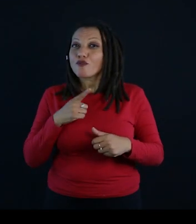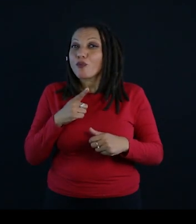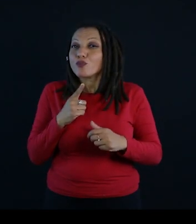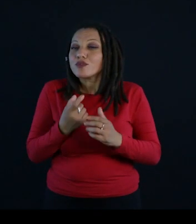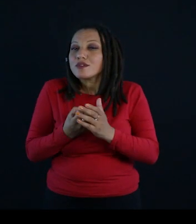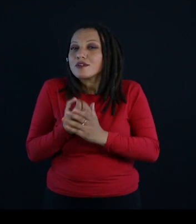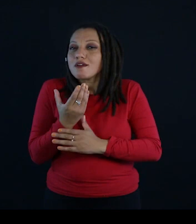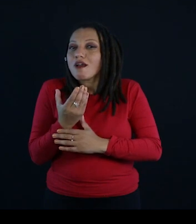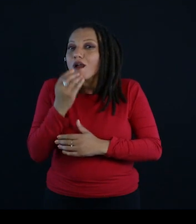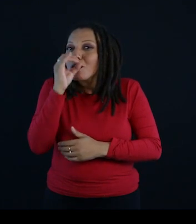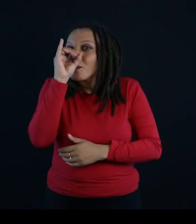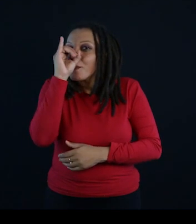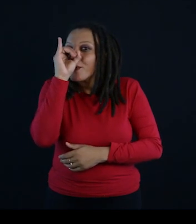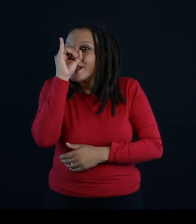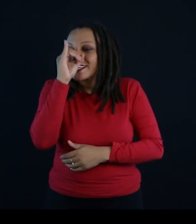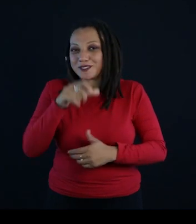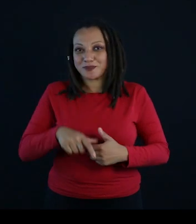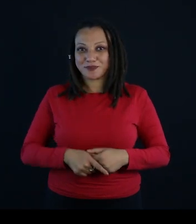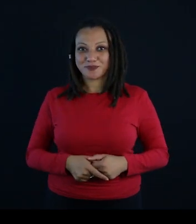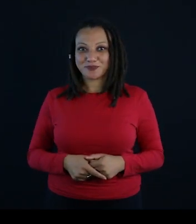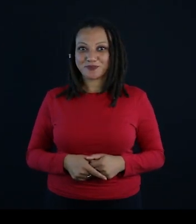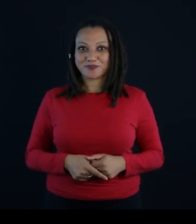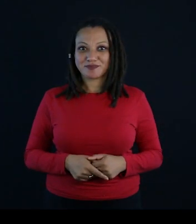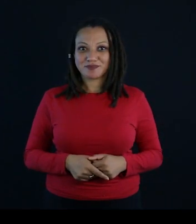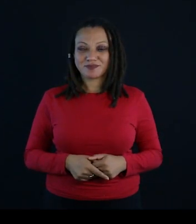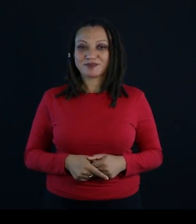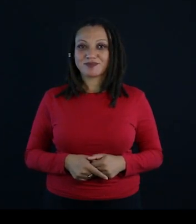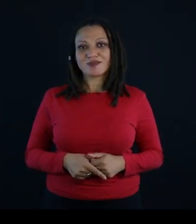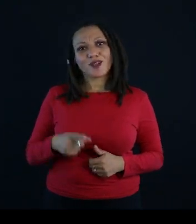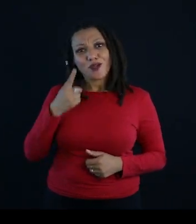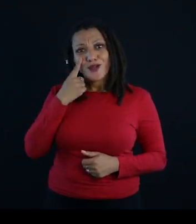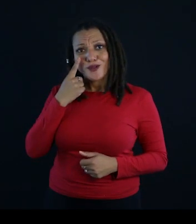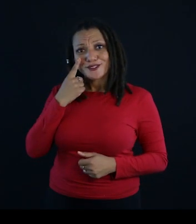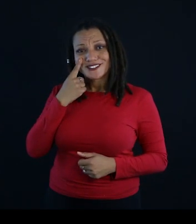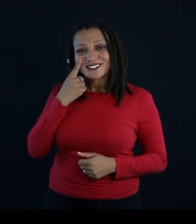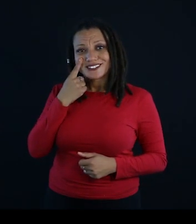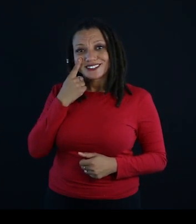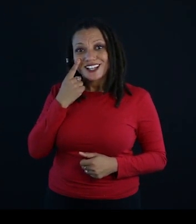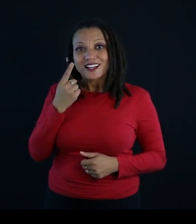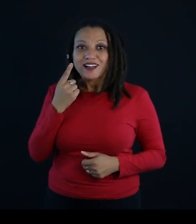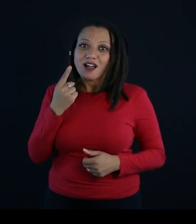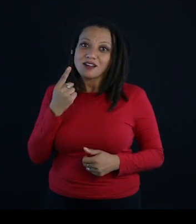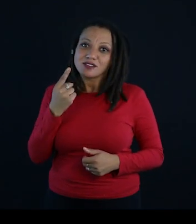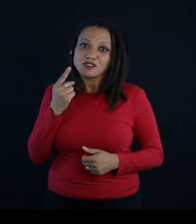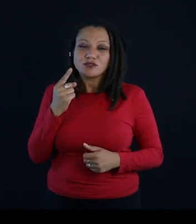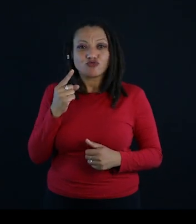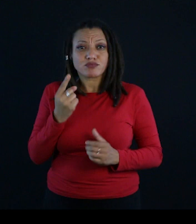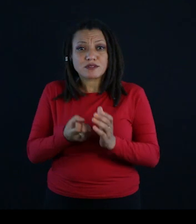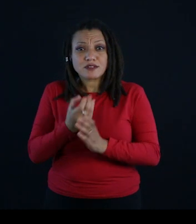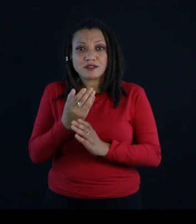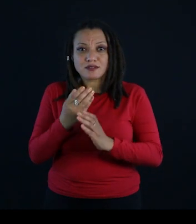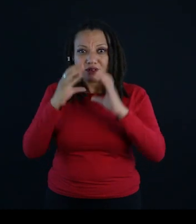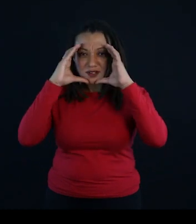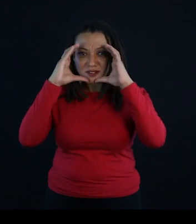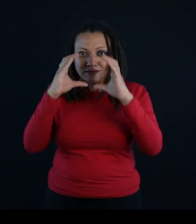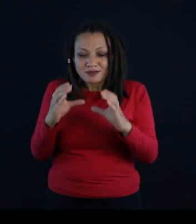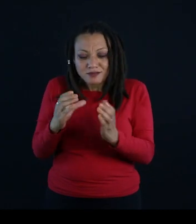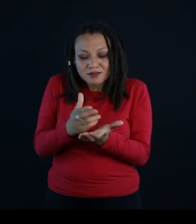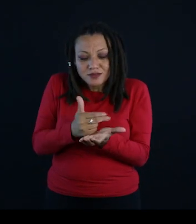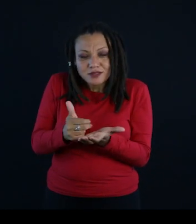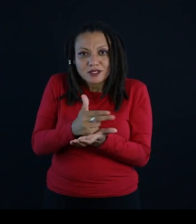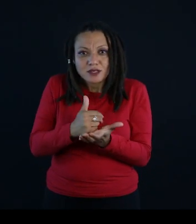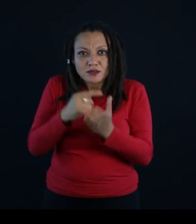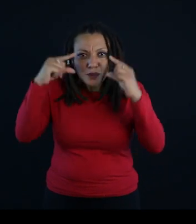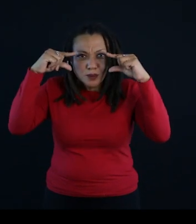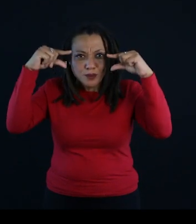Que a gente vai fazer agora? O detalhe do porquinho. Olha, gente, o porquinho, a gente